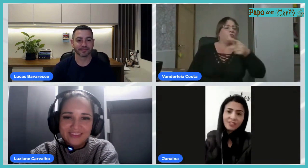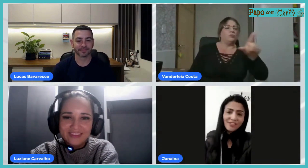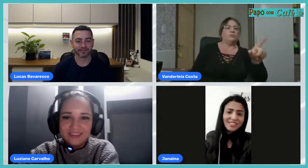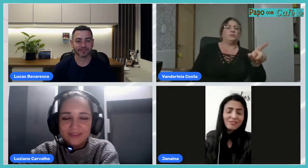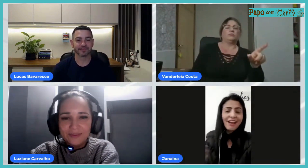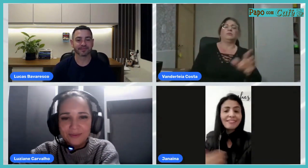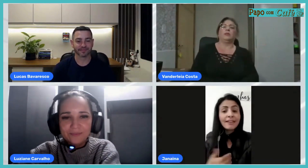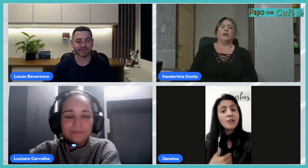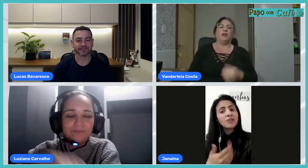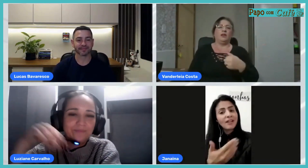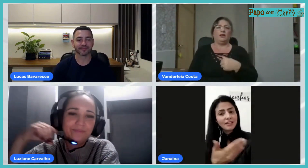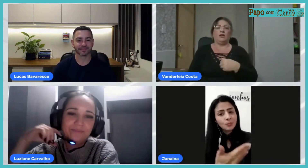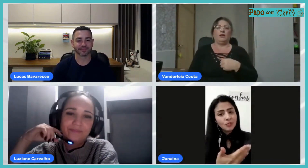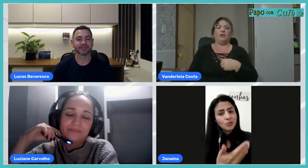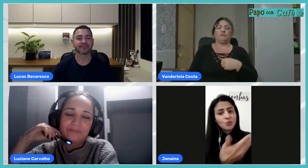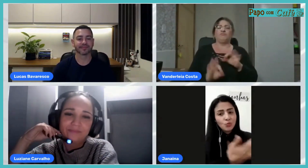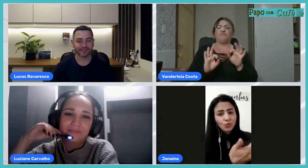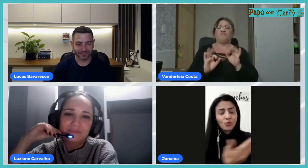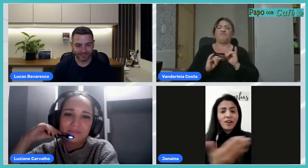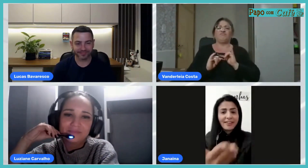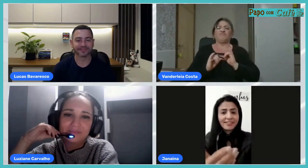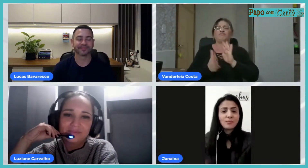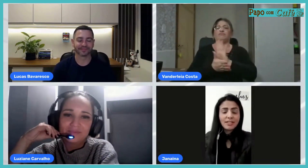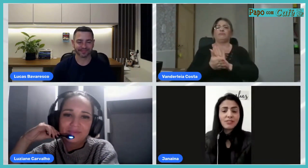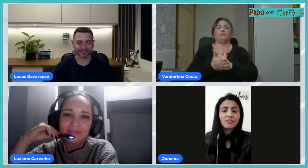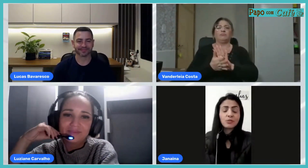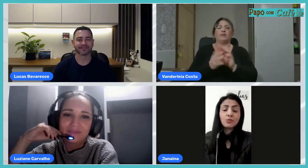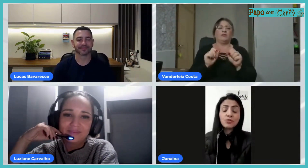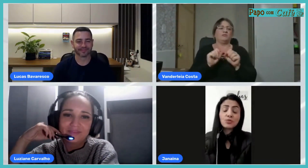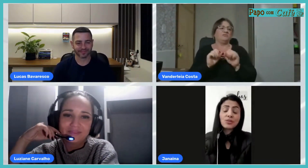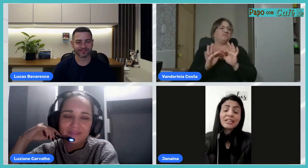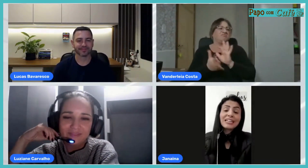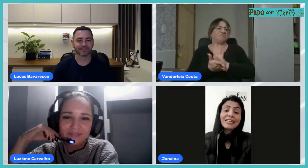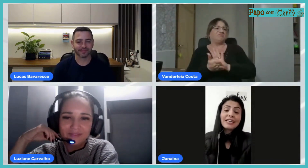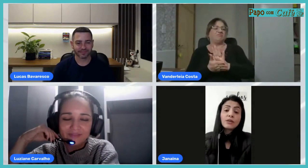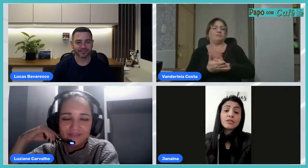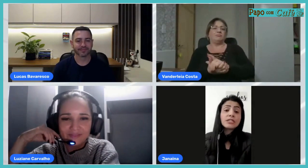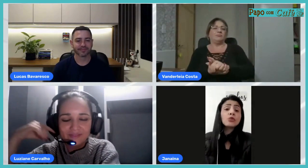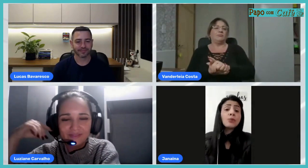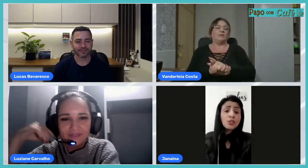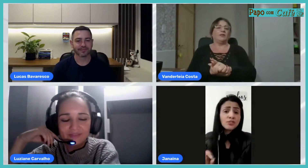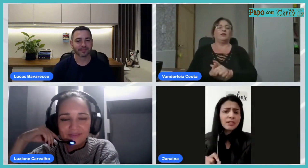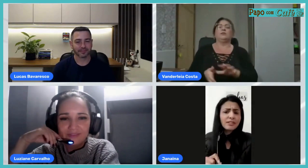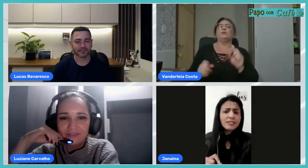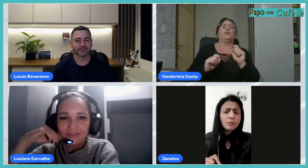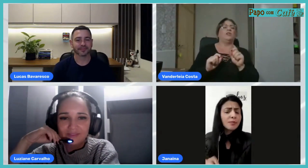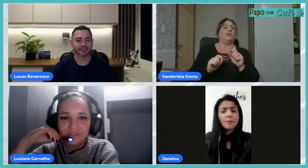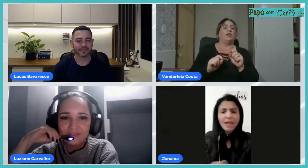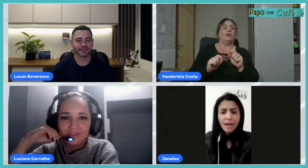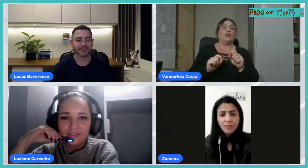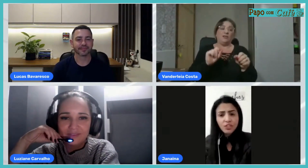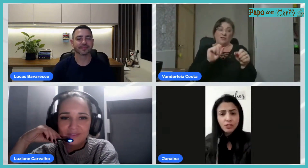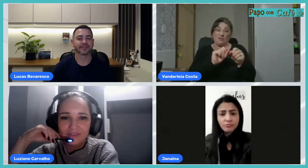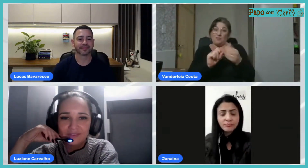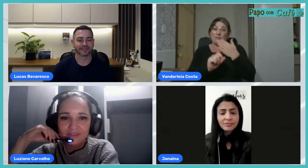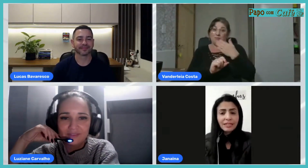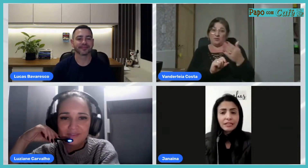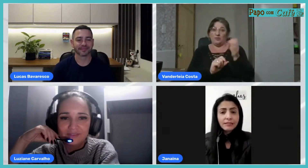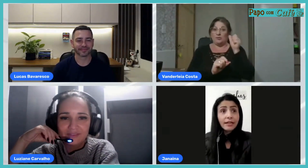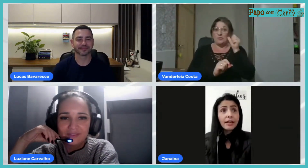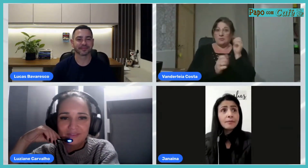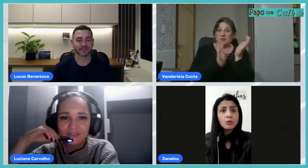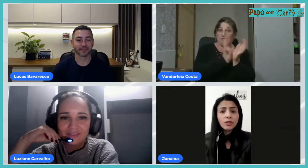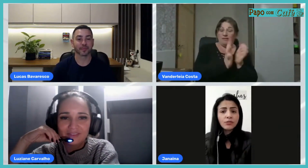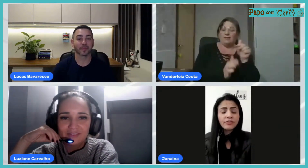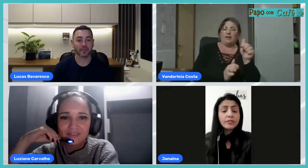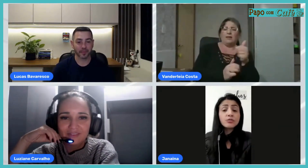aproveitei que eu não estava fazendo nada, eu e a esposa de um outro colega também que estava fazendo o curso. Eu disse assim, tu pode fazer uma gravação para mim bem rapidinho?